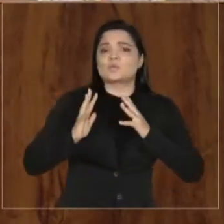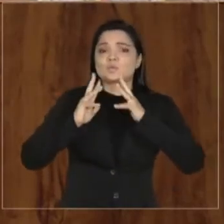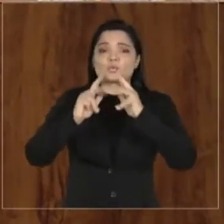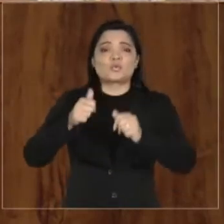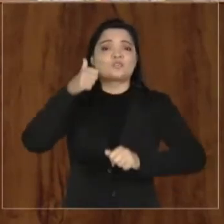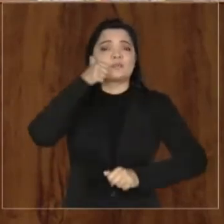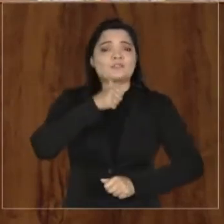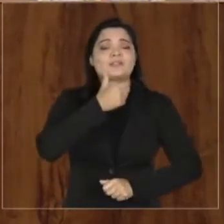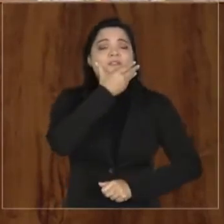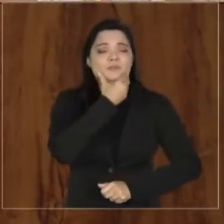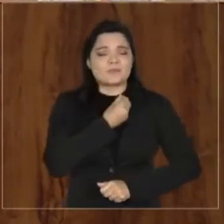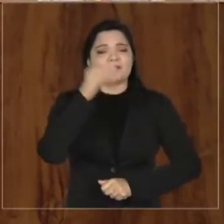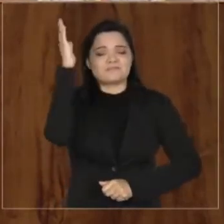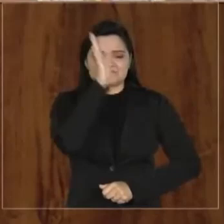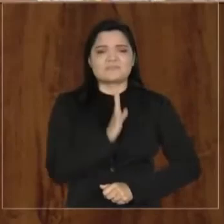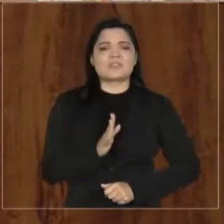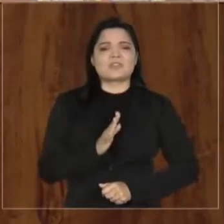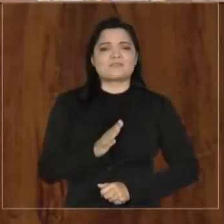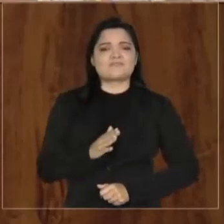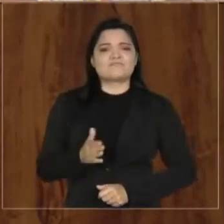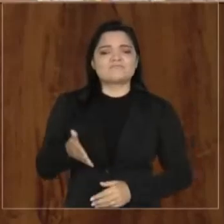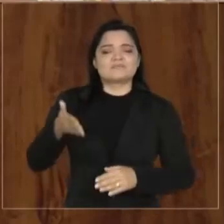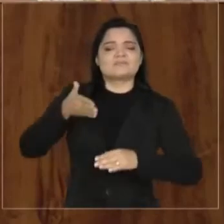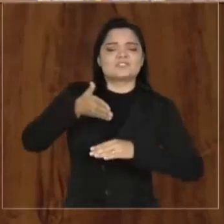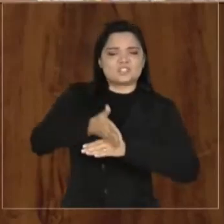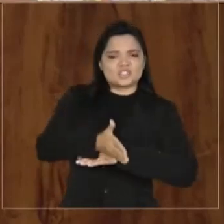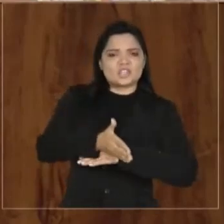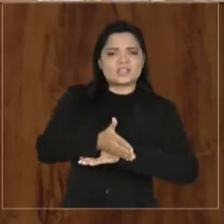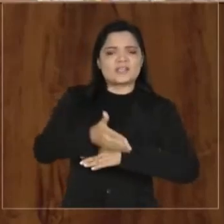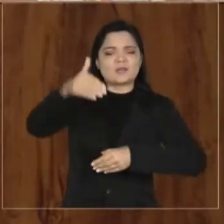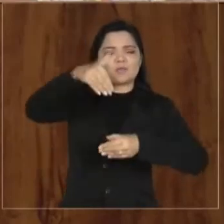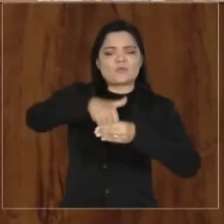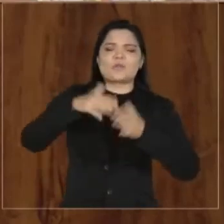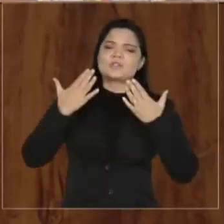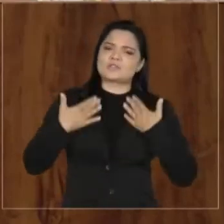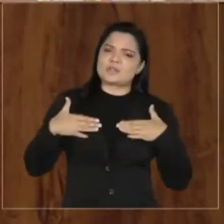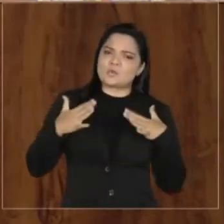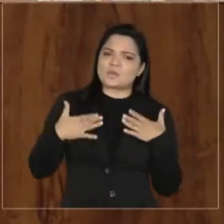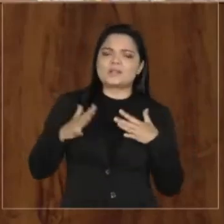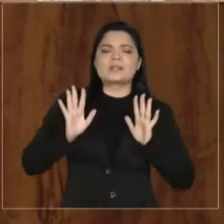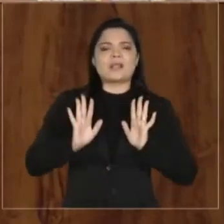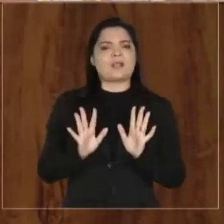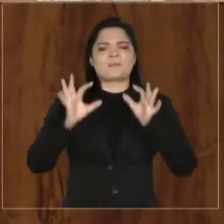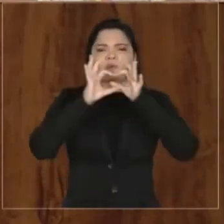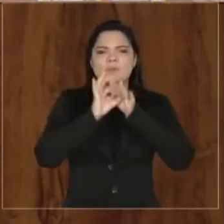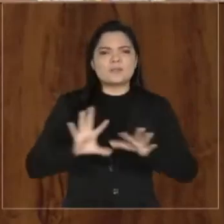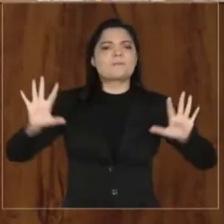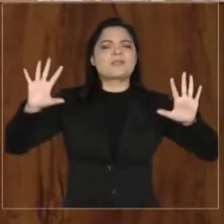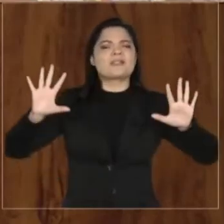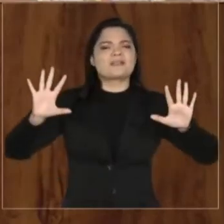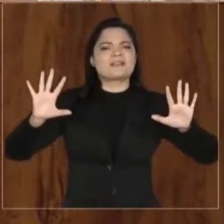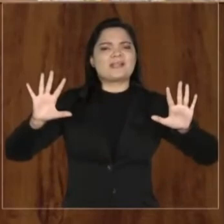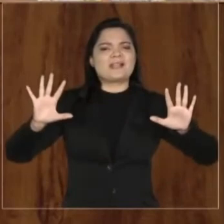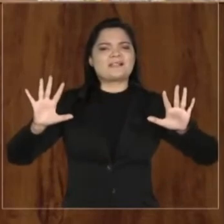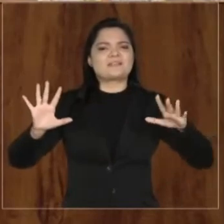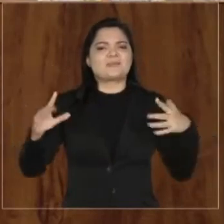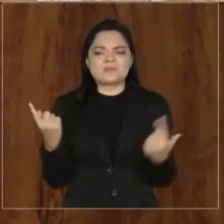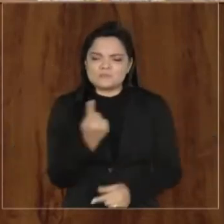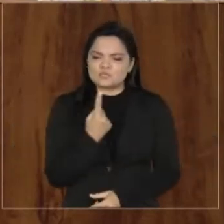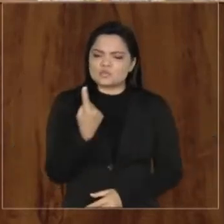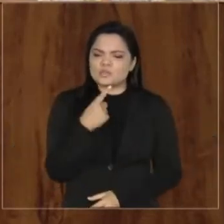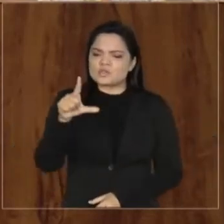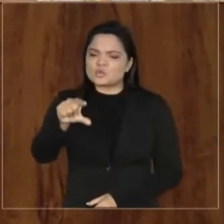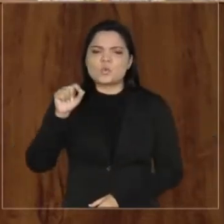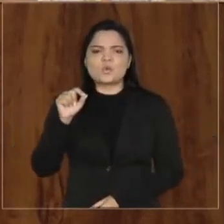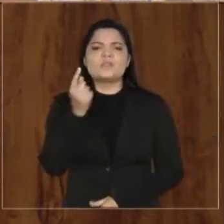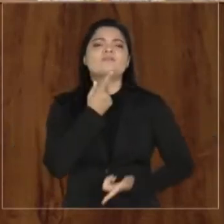e brasileiros chegassem à cabine com tranquilidade, com sossego, mas principalmente com liberdade para, sozinho ali, ele escolher o que